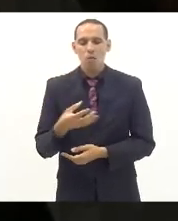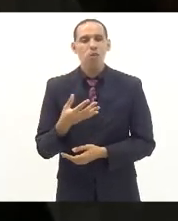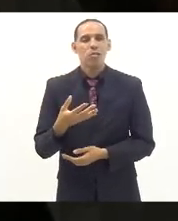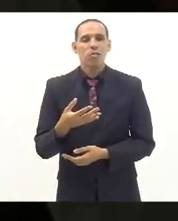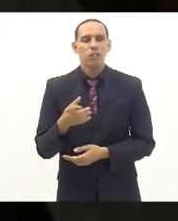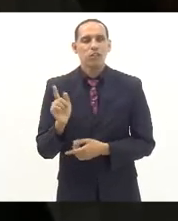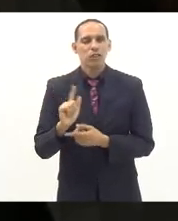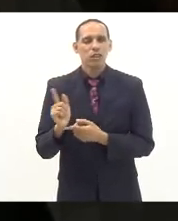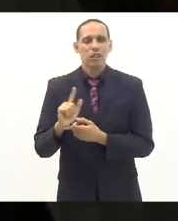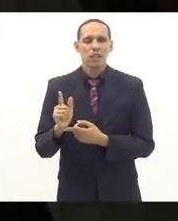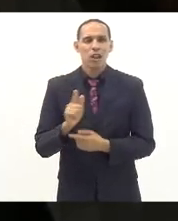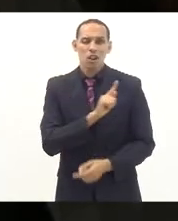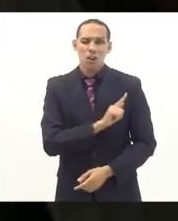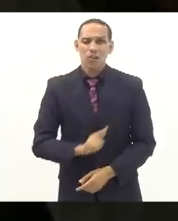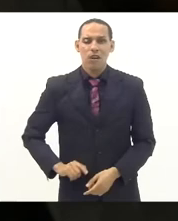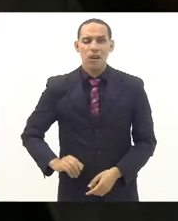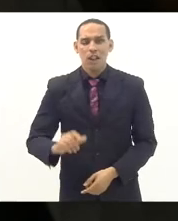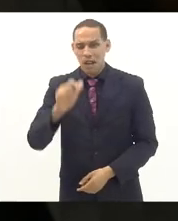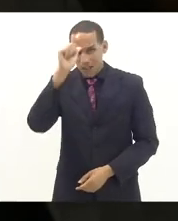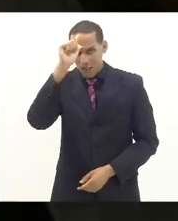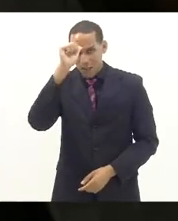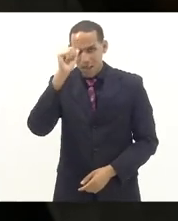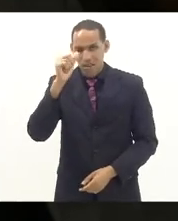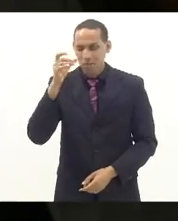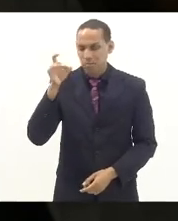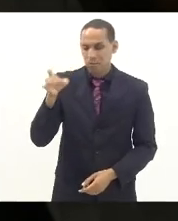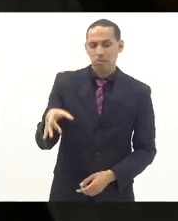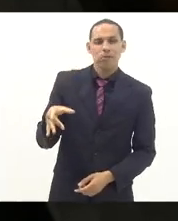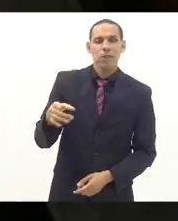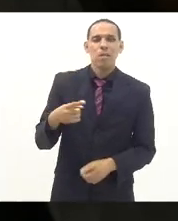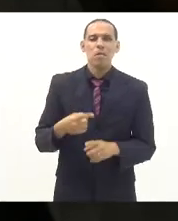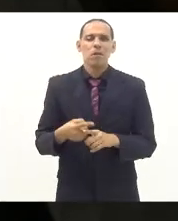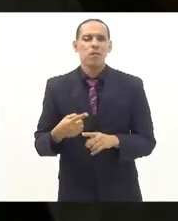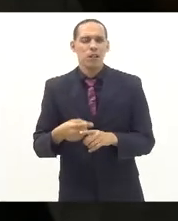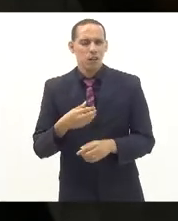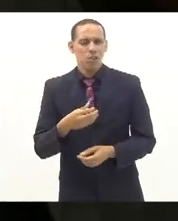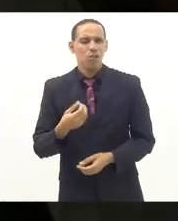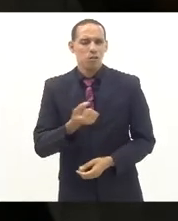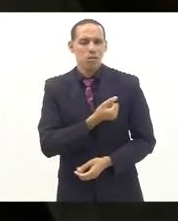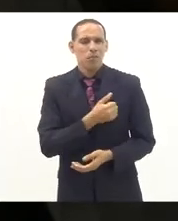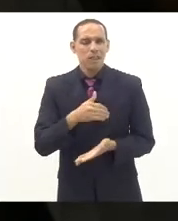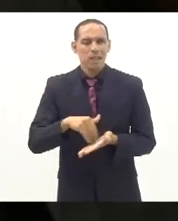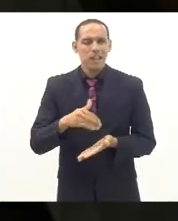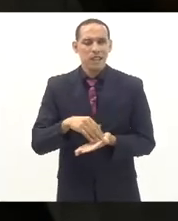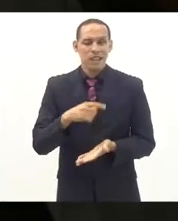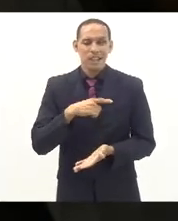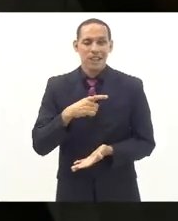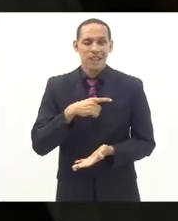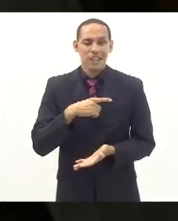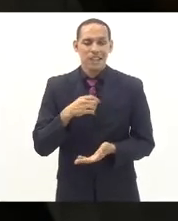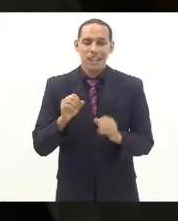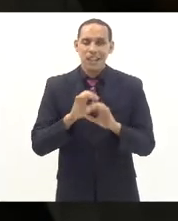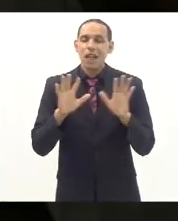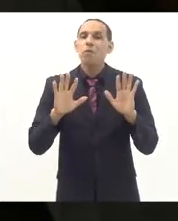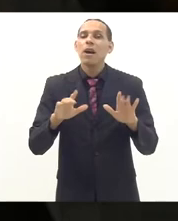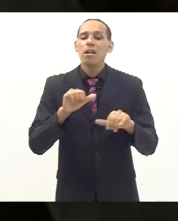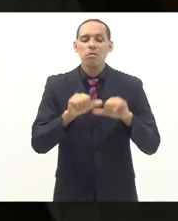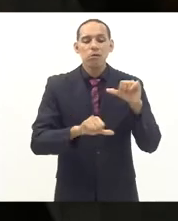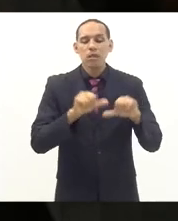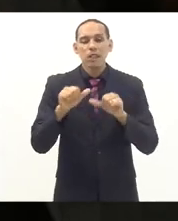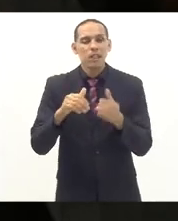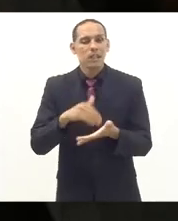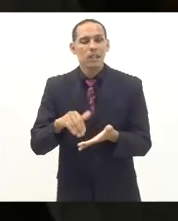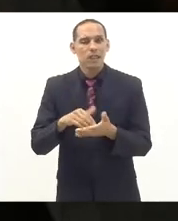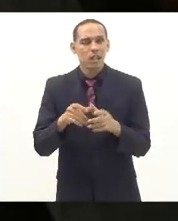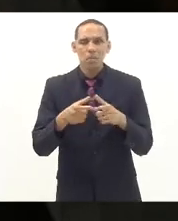abandonou o governo Paulo de Castro abandonou não apenas pelo número de secretaria de começar ou dos Paulo mas pela transformação das secretarias